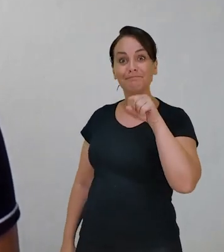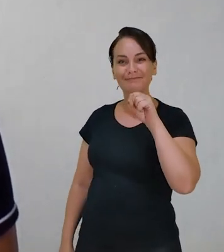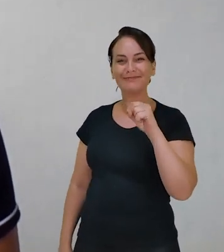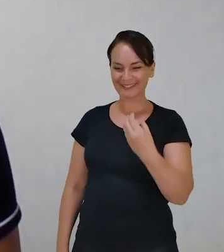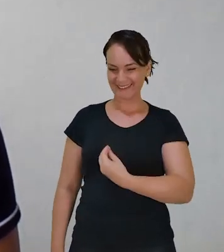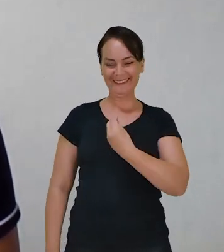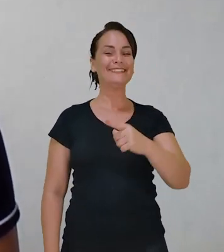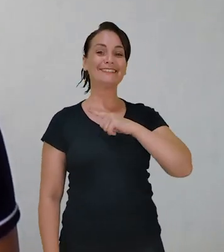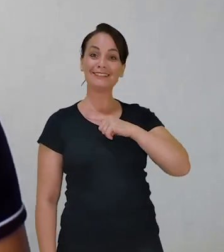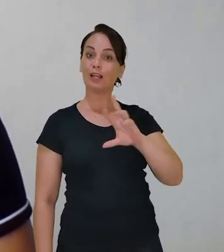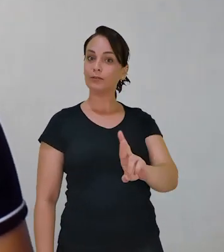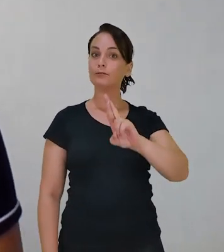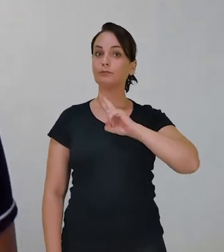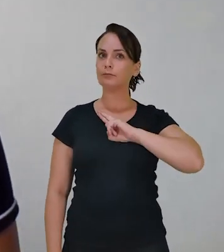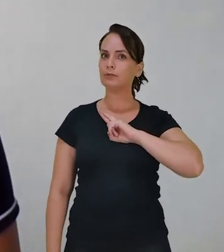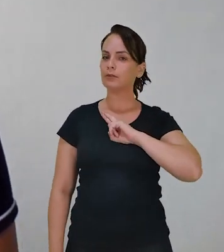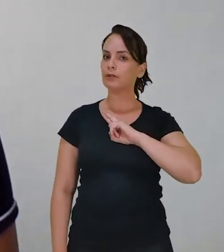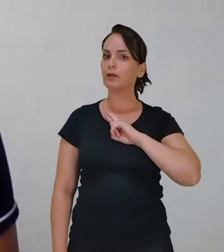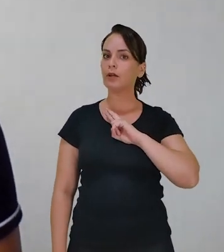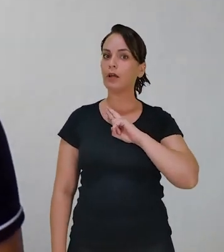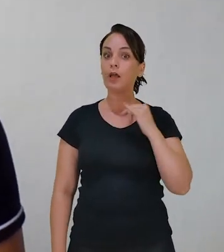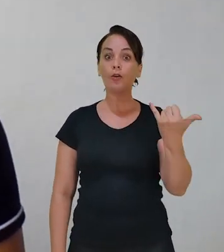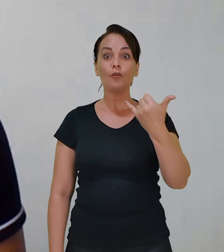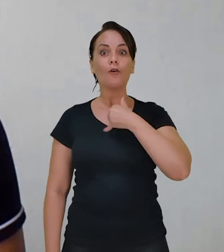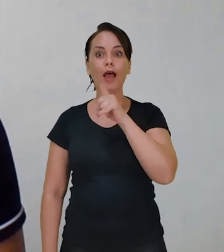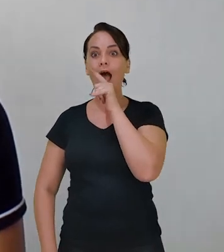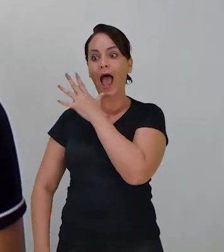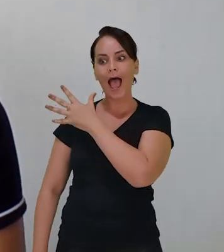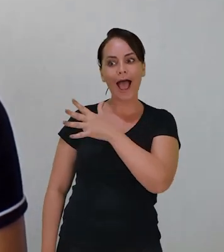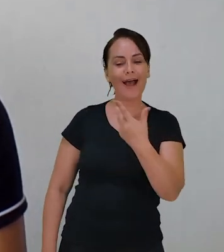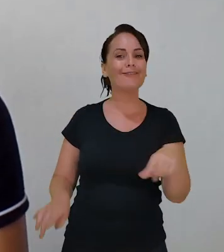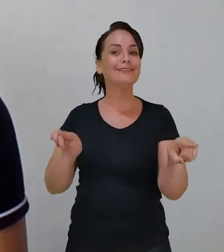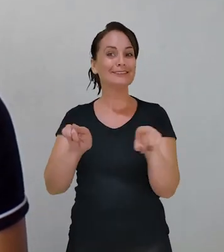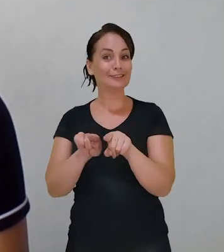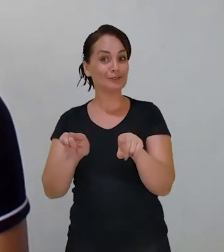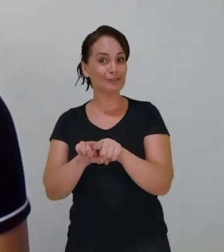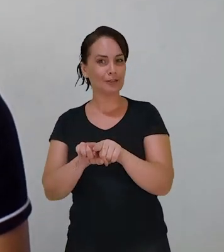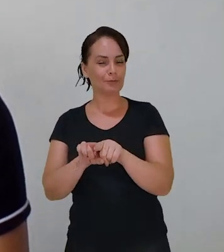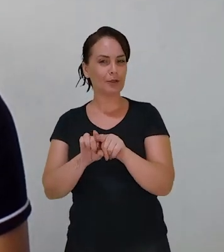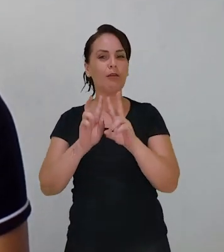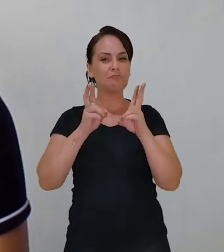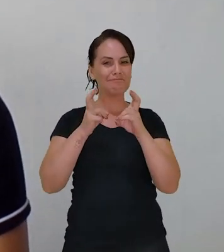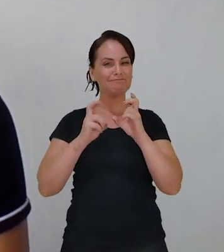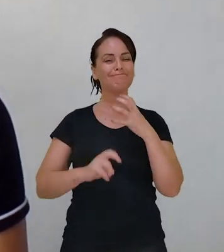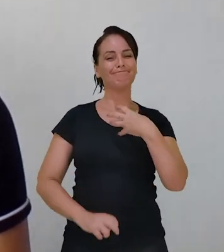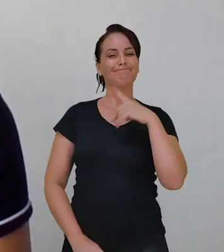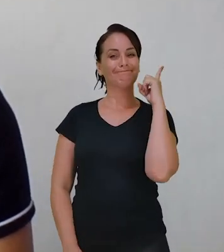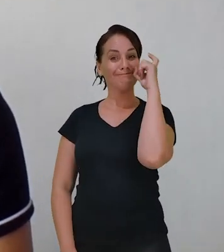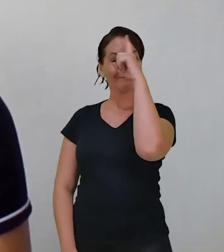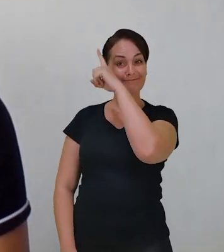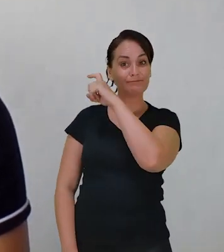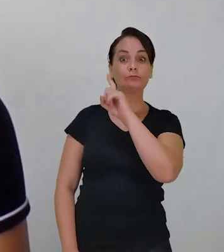vida, eles respondiam. Eles disseram que a água também tem vida. Viu como estava difícil? Foi